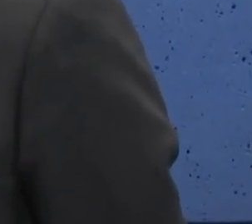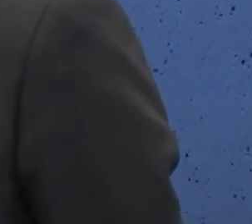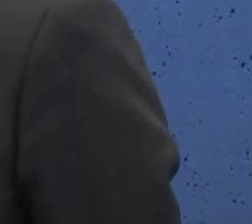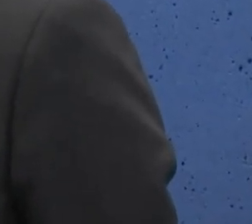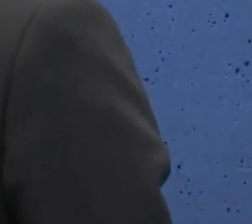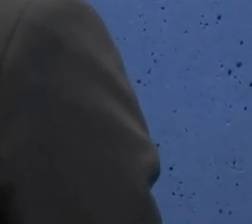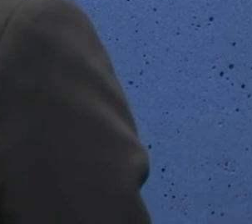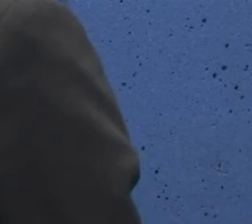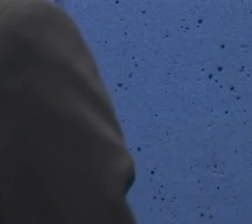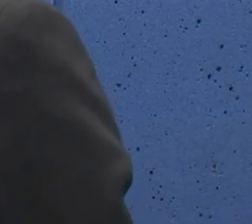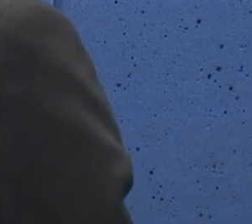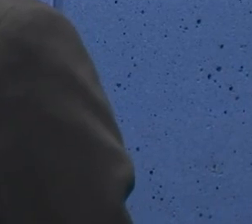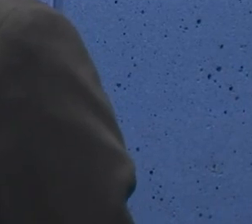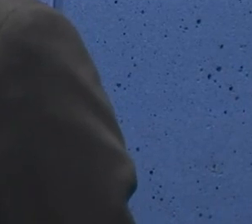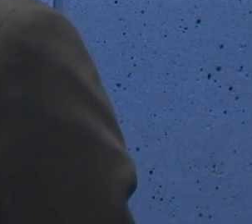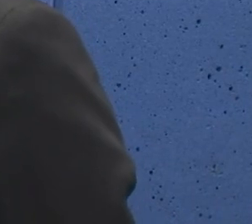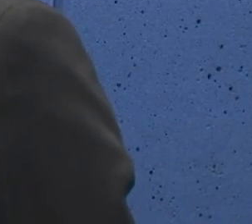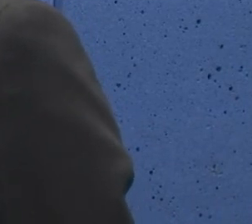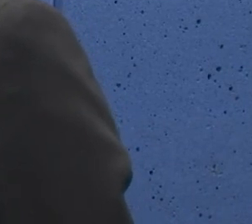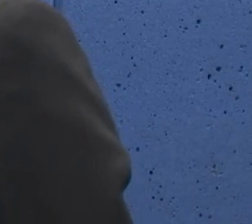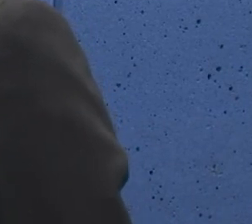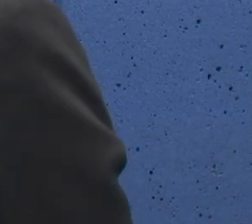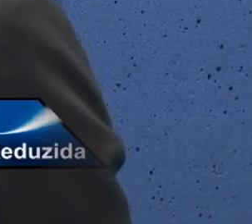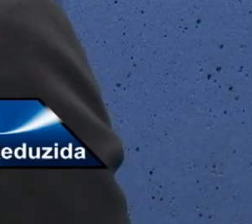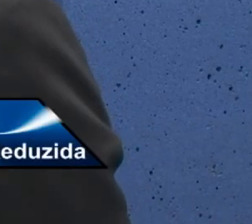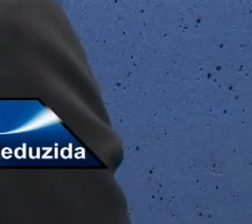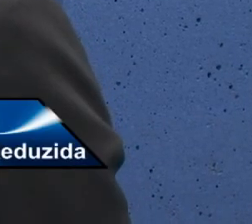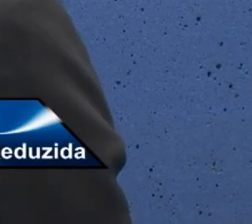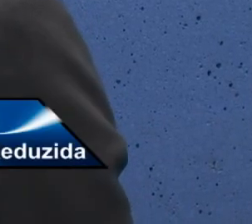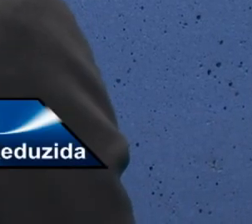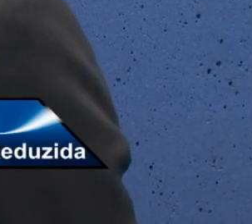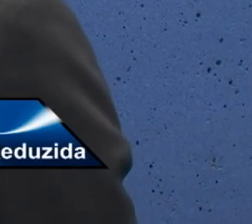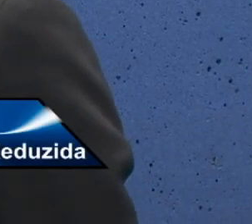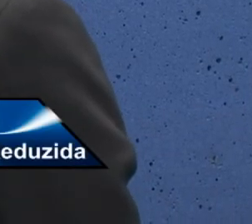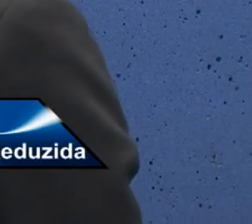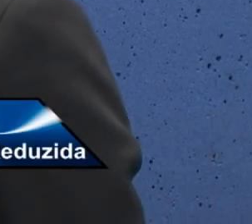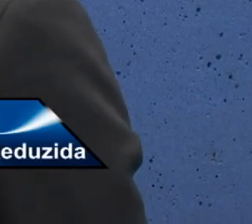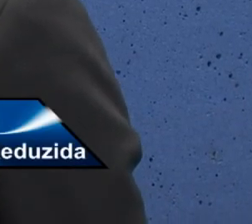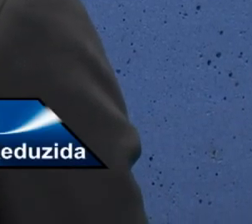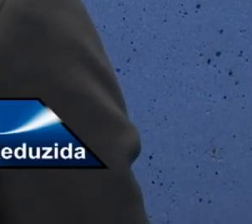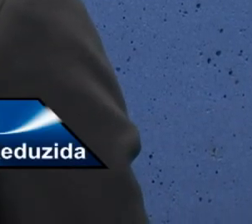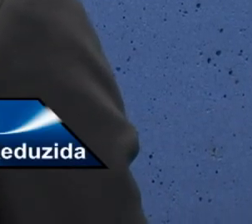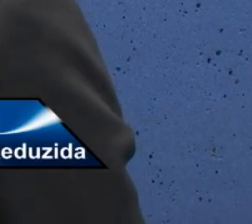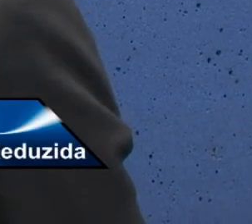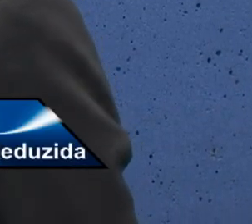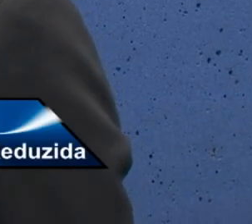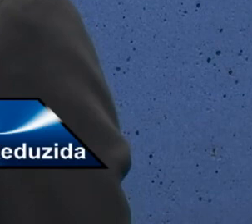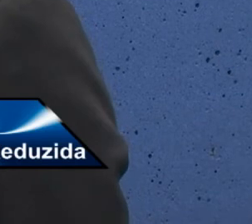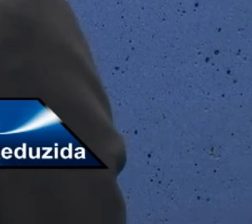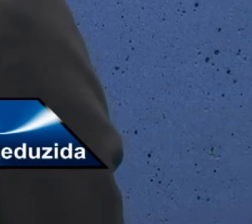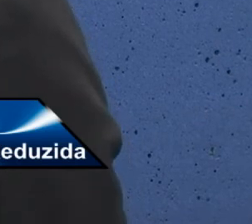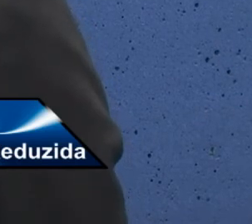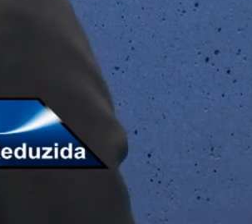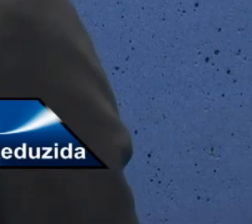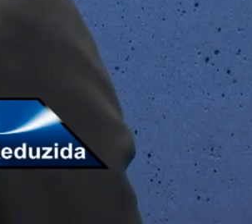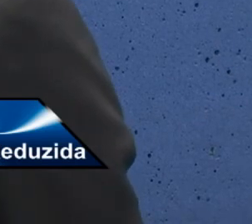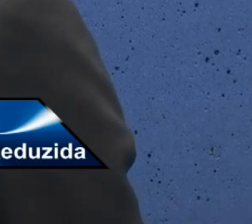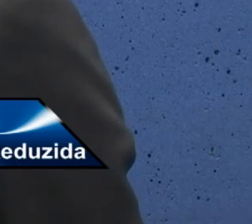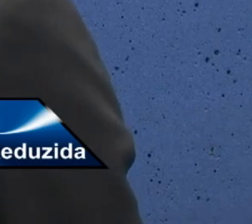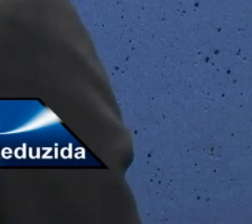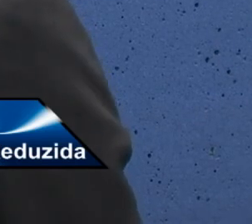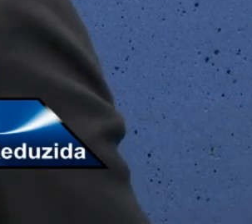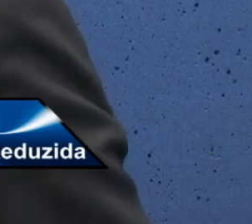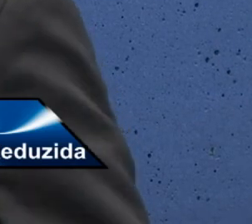para nós aqui da Câmara Municipal não tem igual. Eu acho que o Abril Azul nós temos que comemorar, tem que explicar